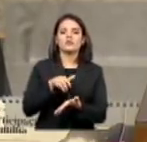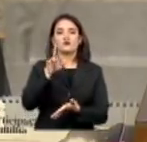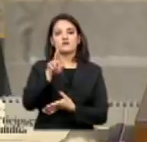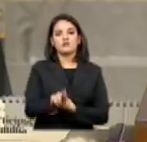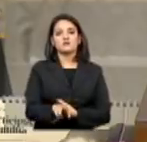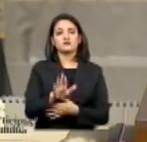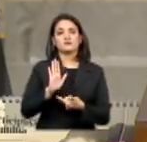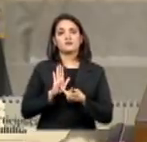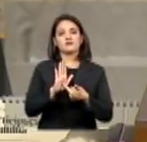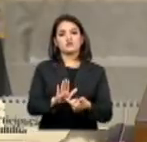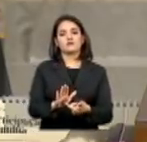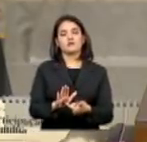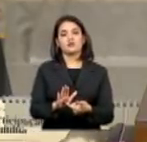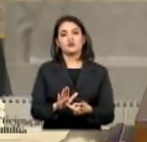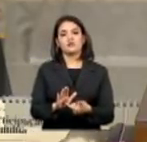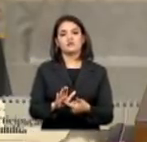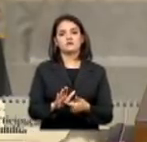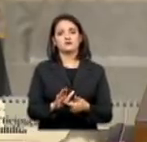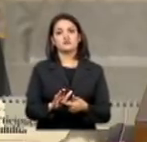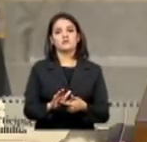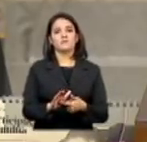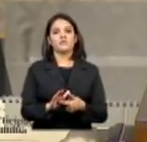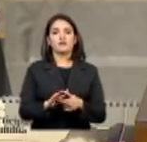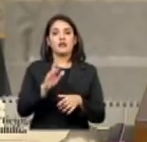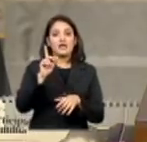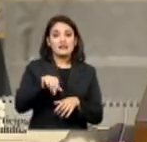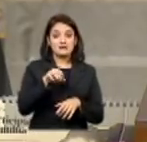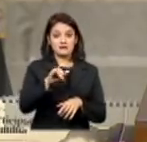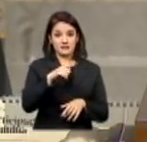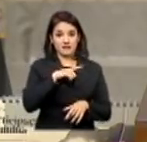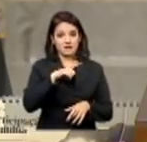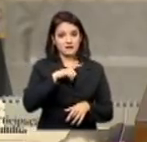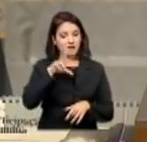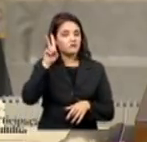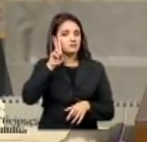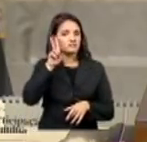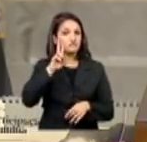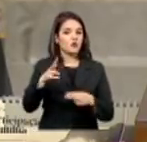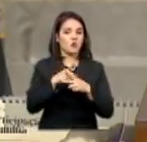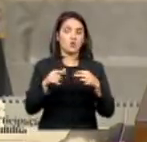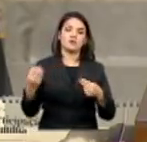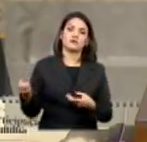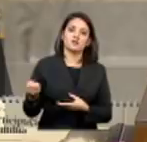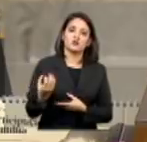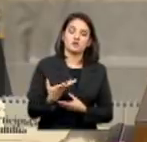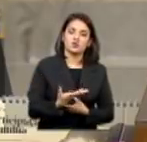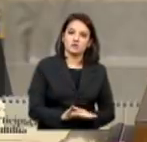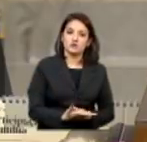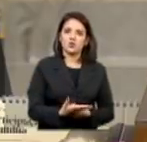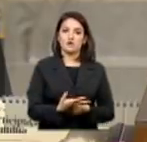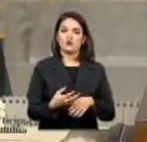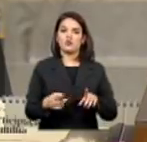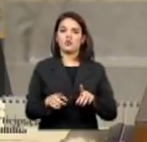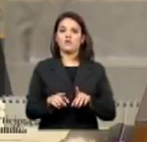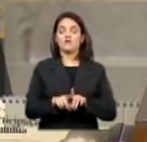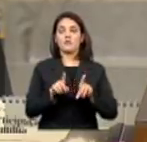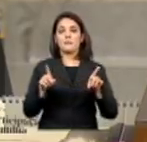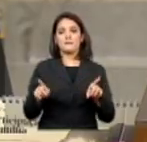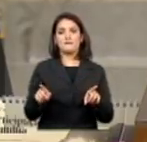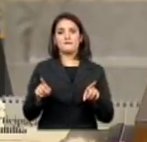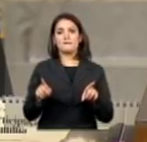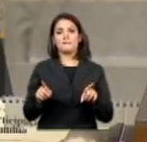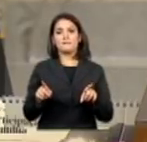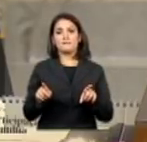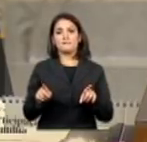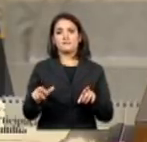pelos corréus delatores trouxerem fato novo sobre o qual com o corréu delatado não pode se manifestar logo não